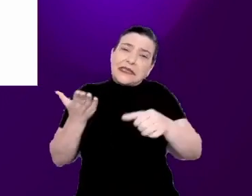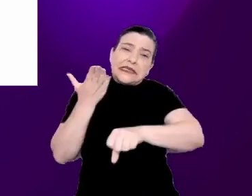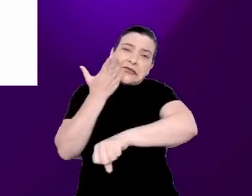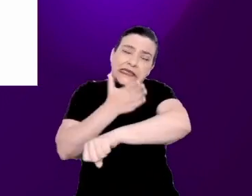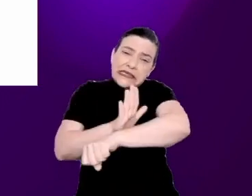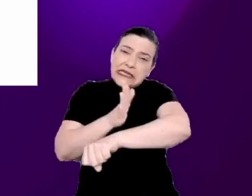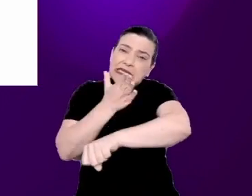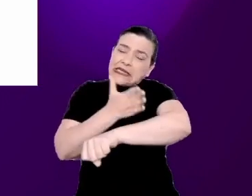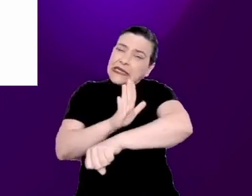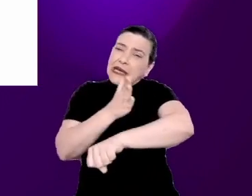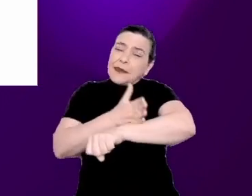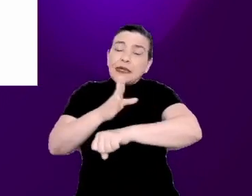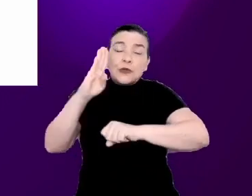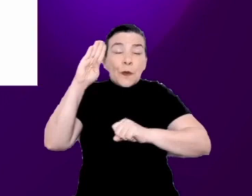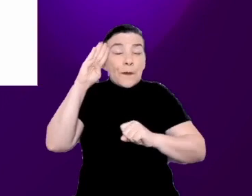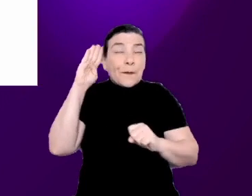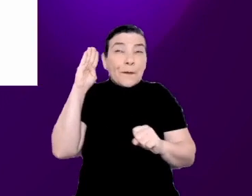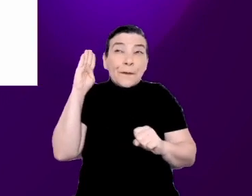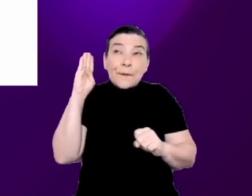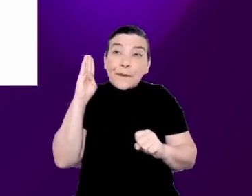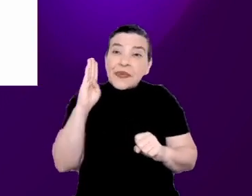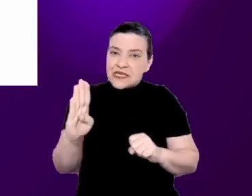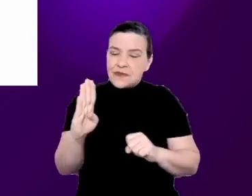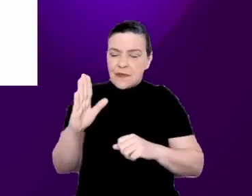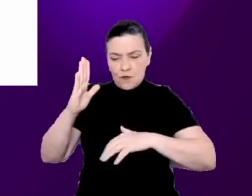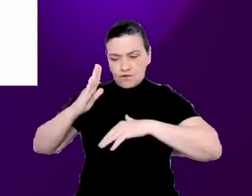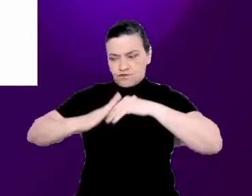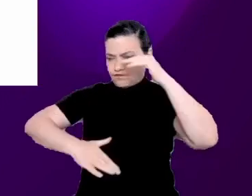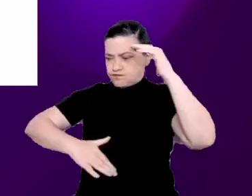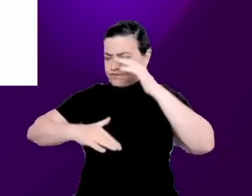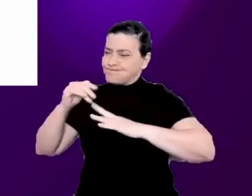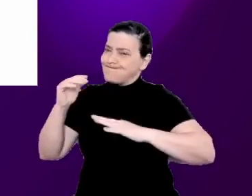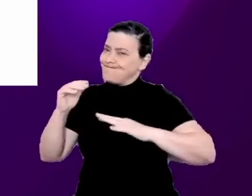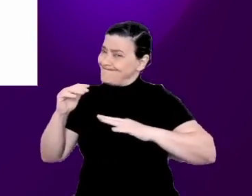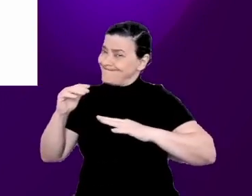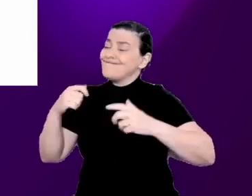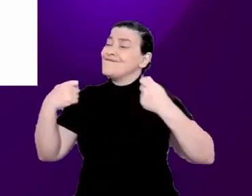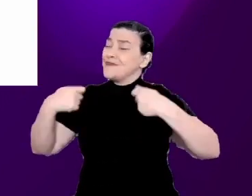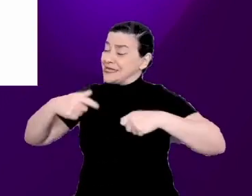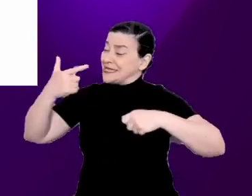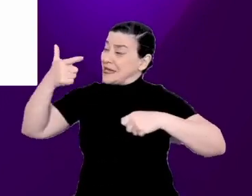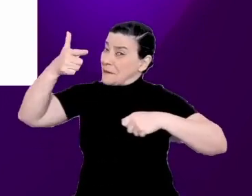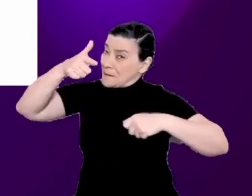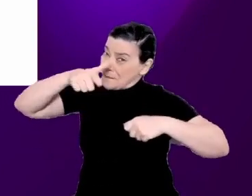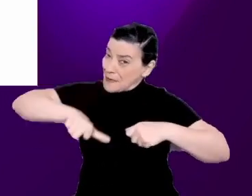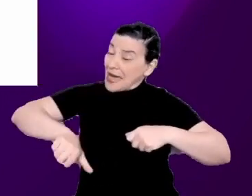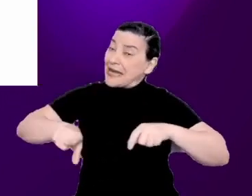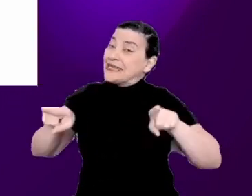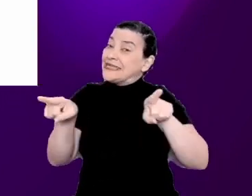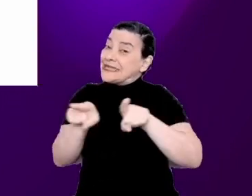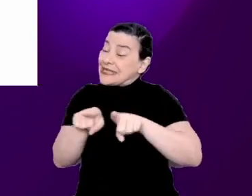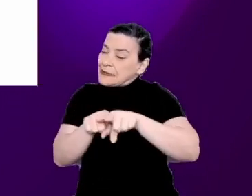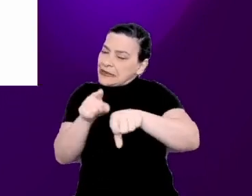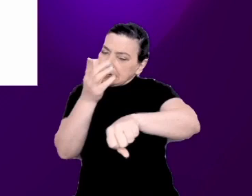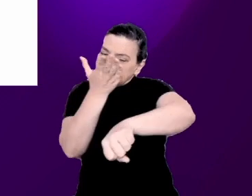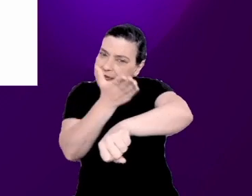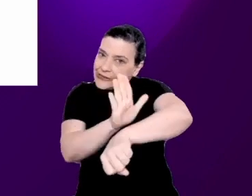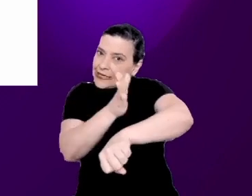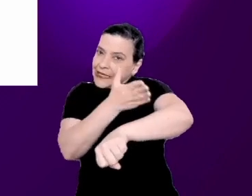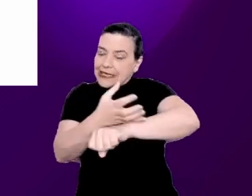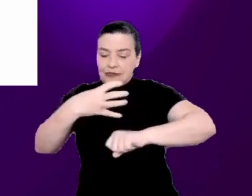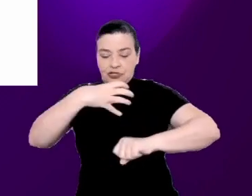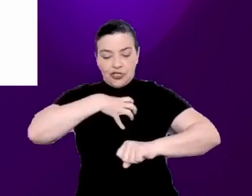baseado em competência, ele não é suficiente. A gente precisa desenvolver habilidades